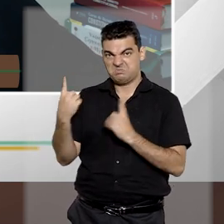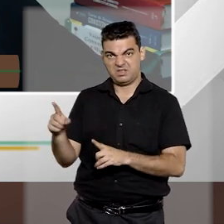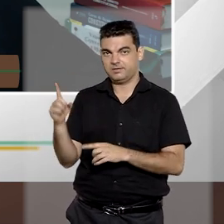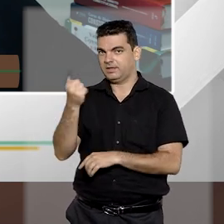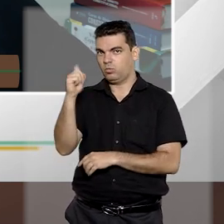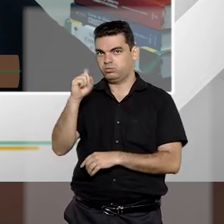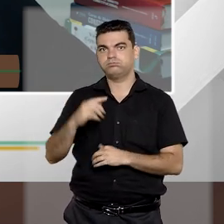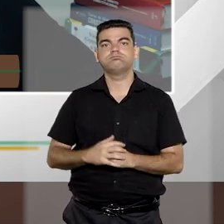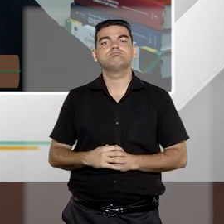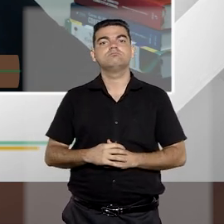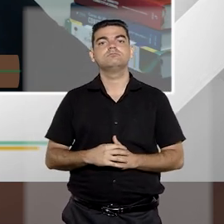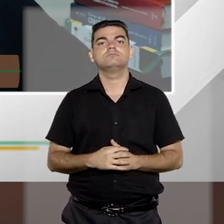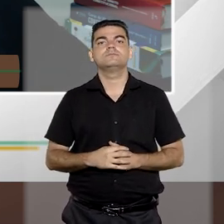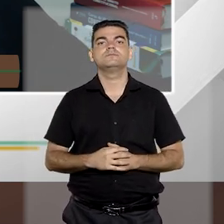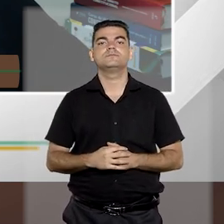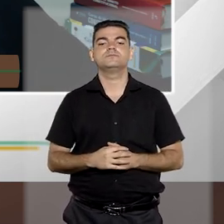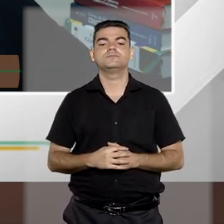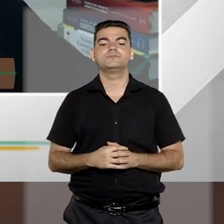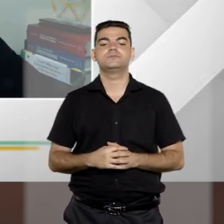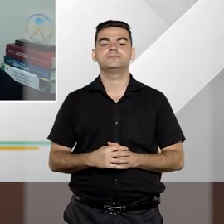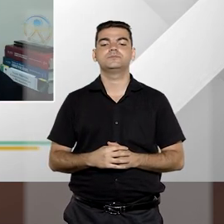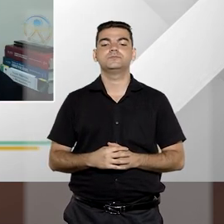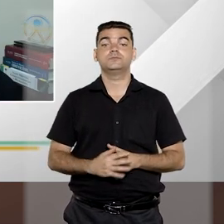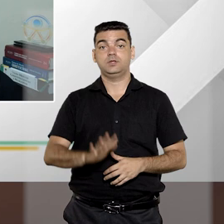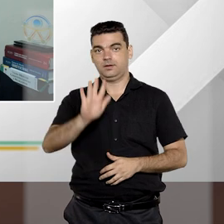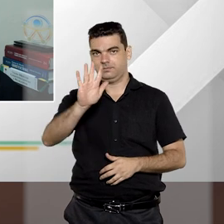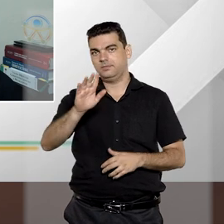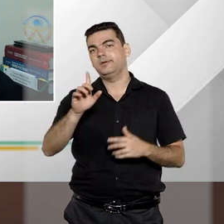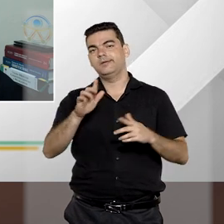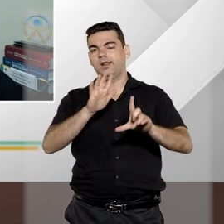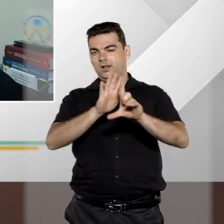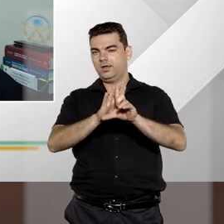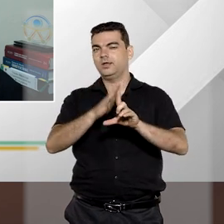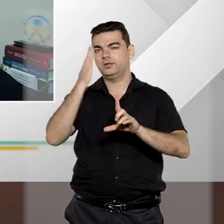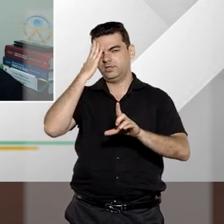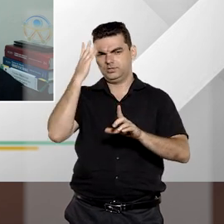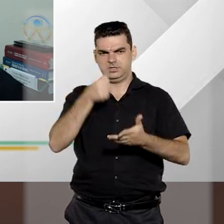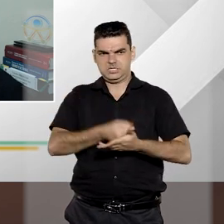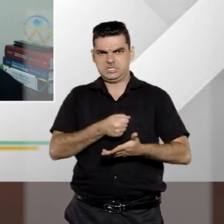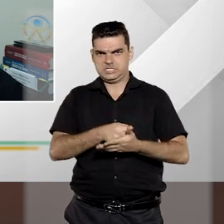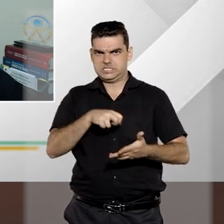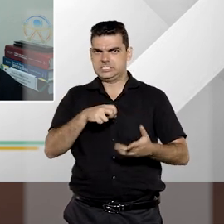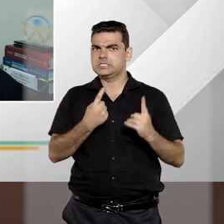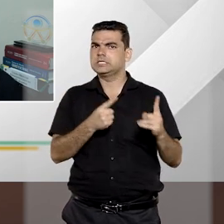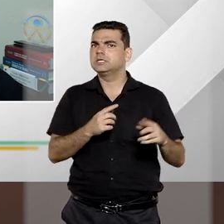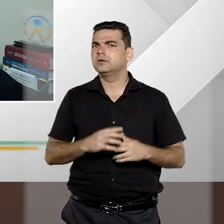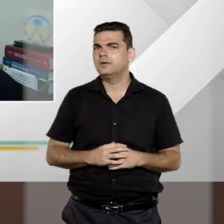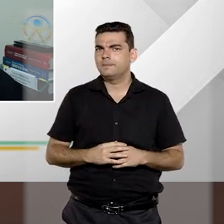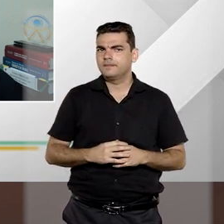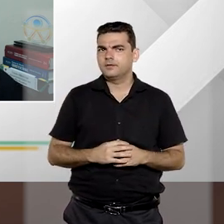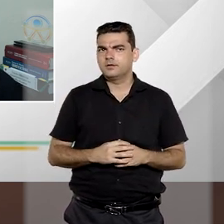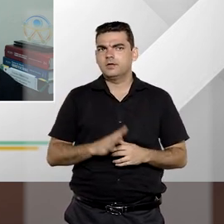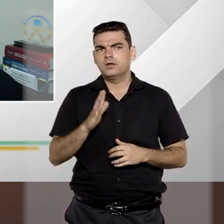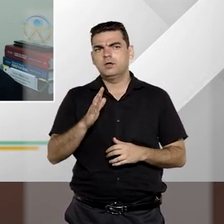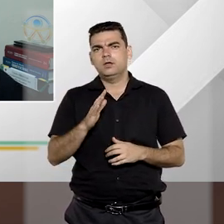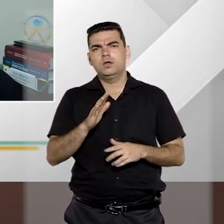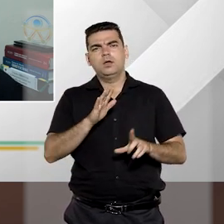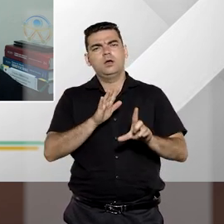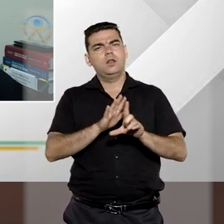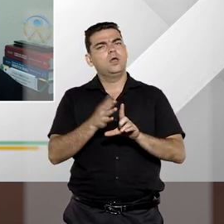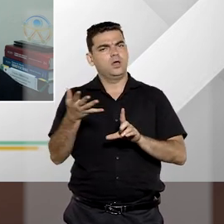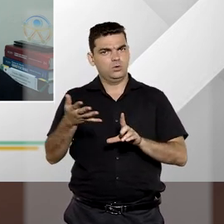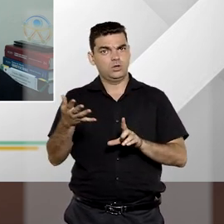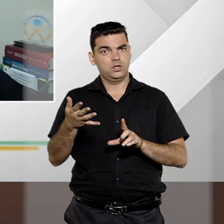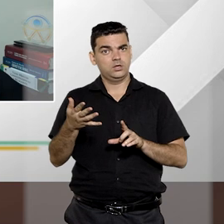qualquer forma de discriminação. Falando então nessa legislação punitiva, Marcela, a lei